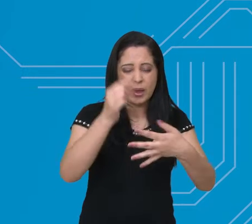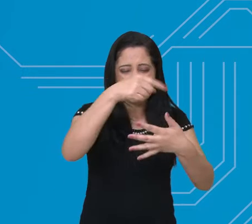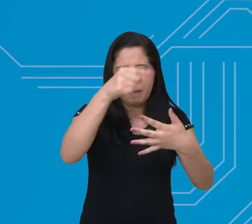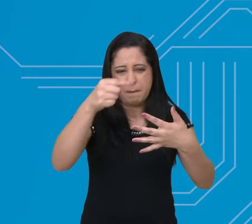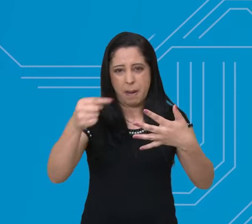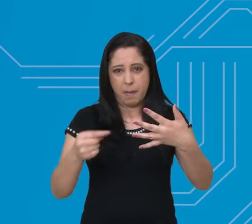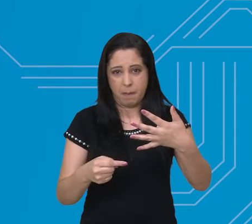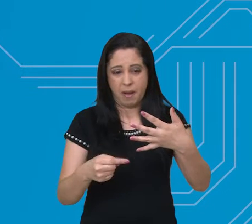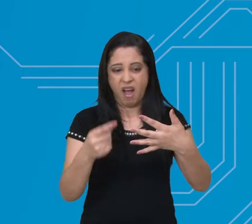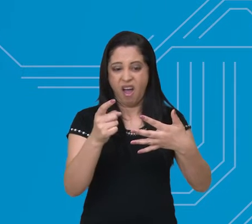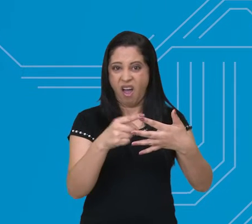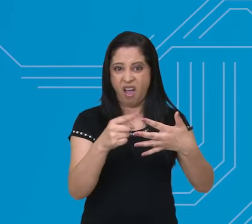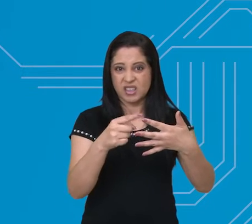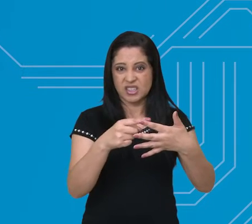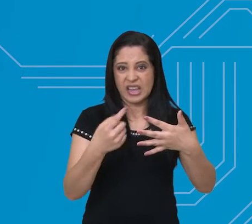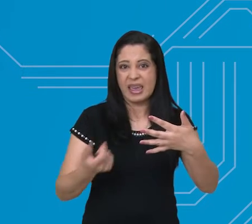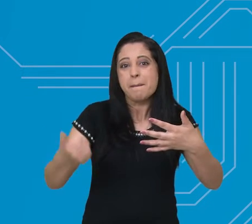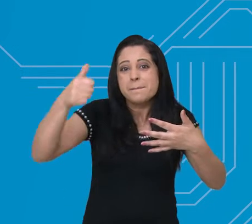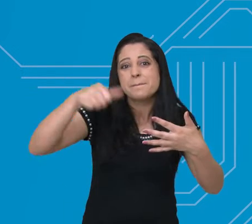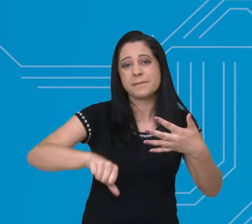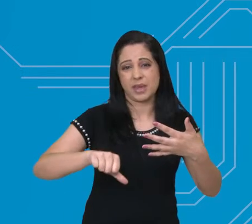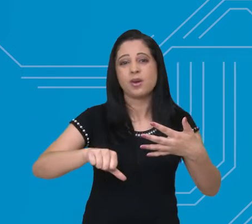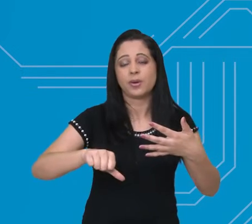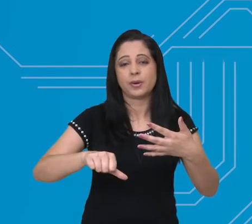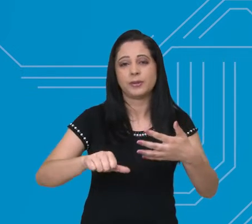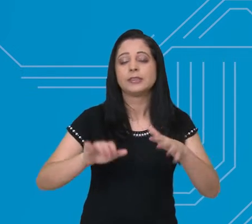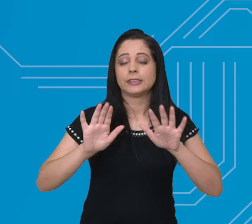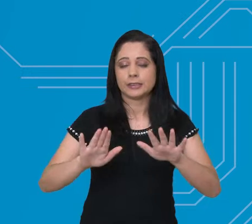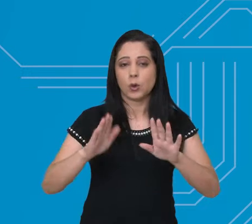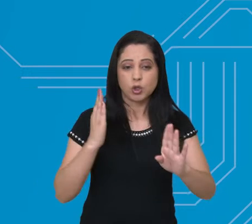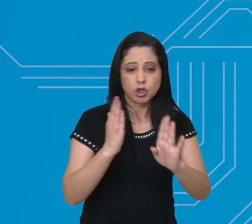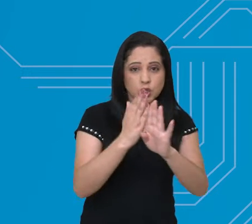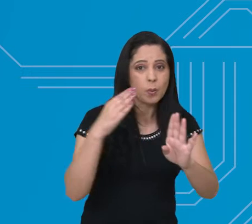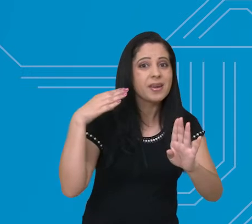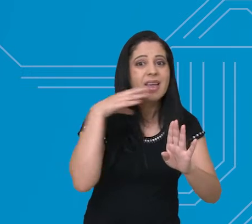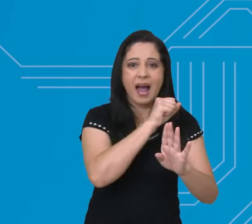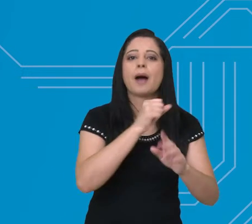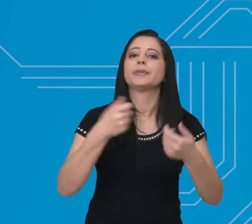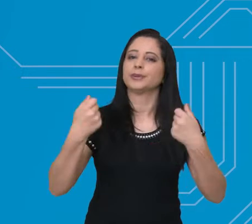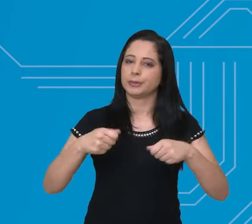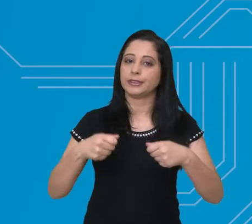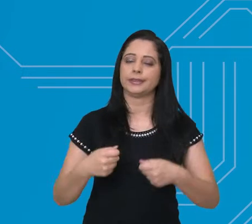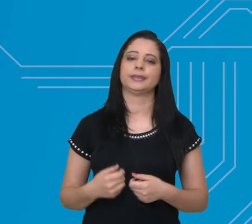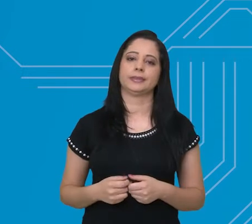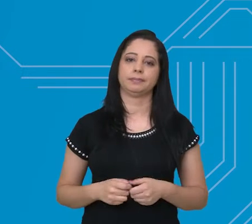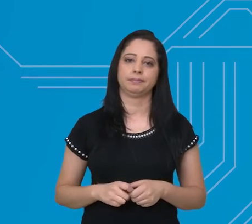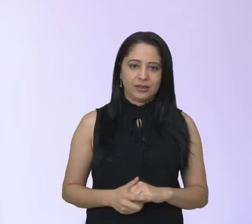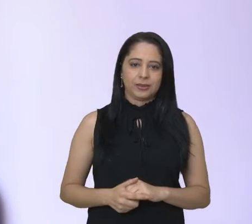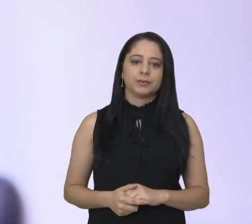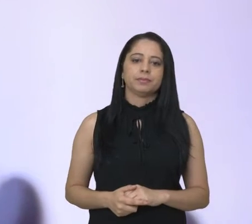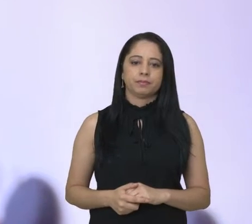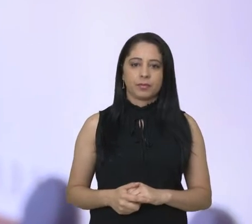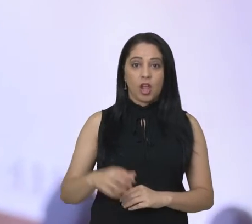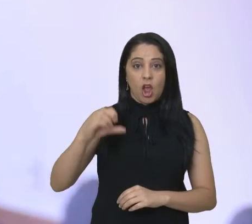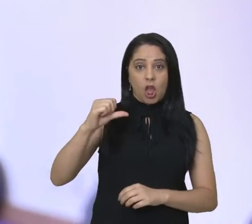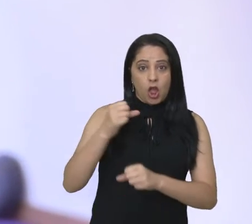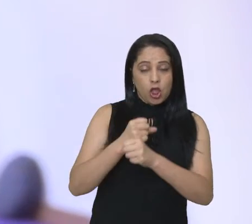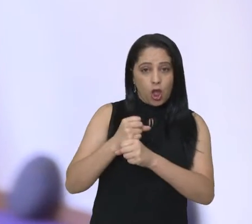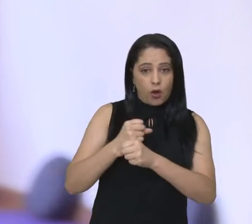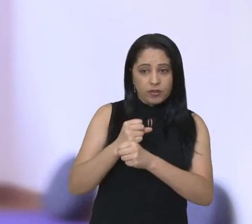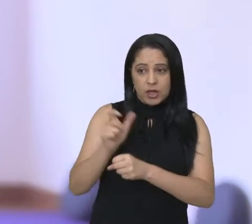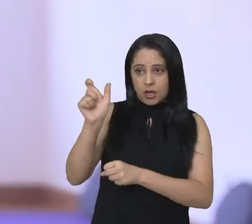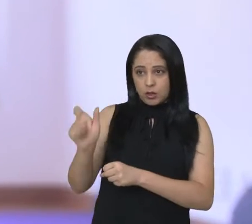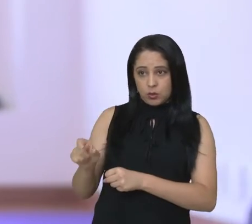fala em prevenção, uma das barreiras para o diagnóstico precoce da doença ainda é o preconceito. Há 9 anos,